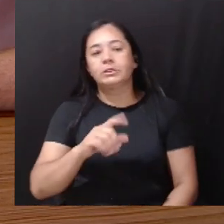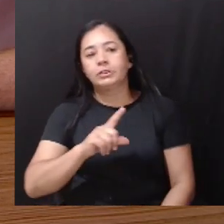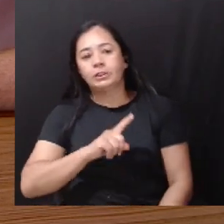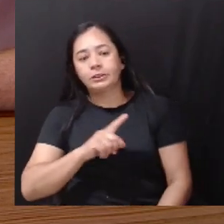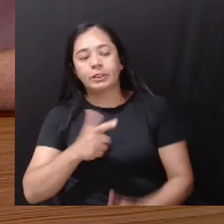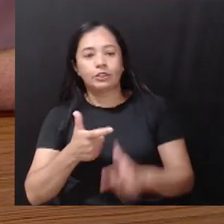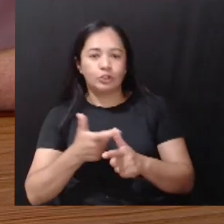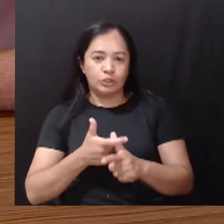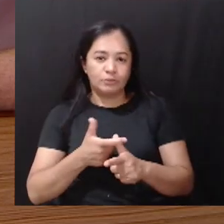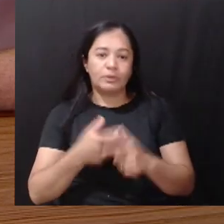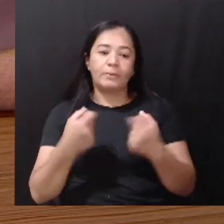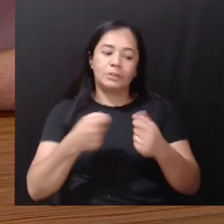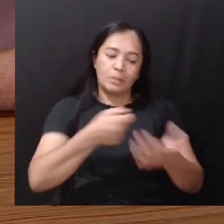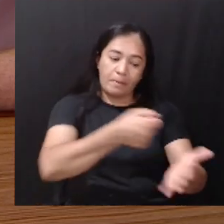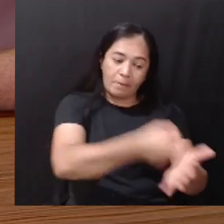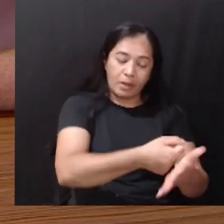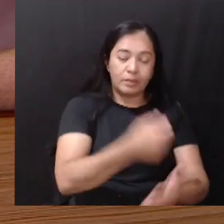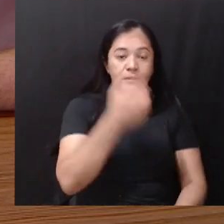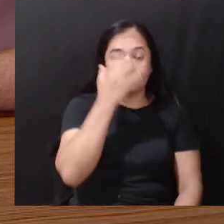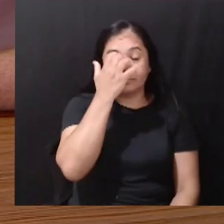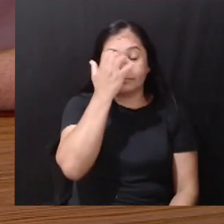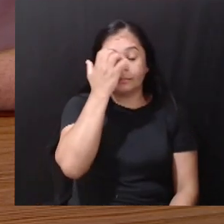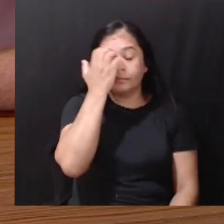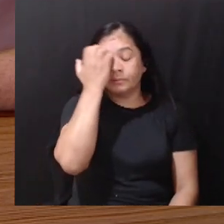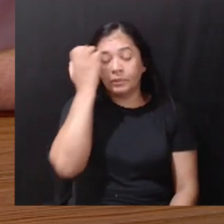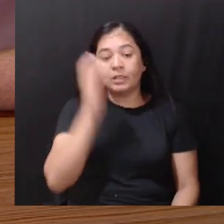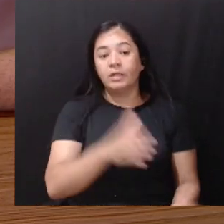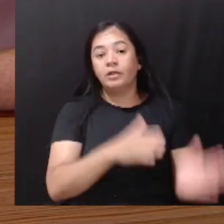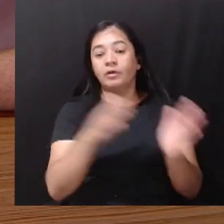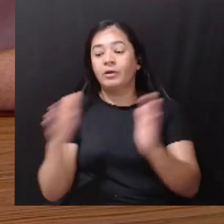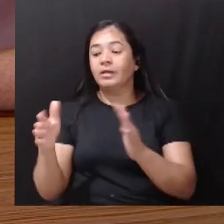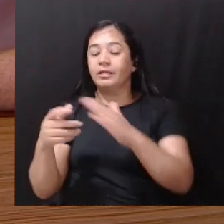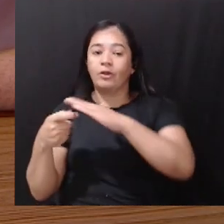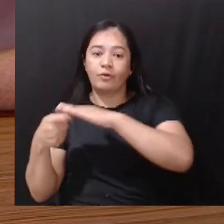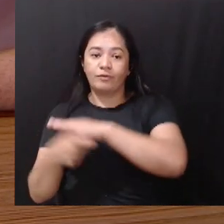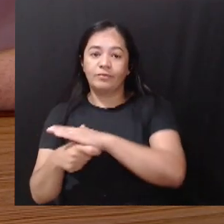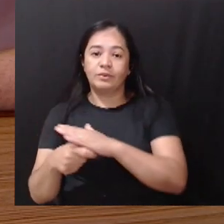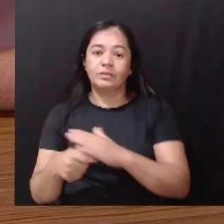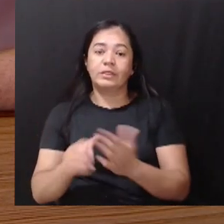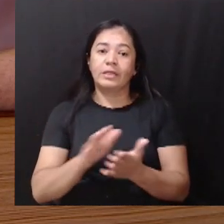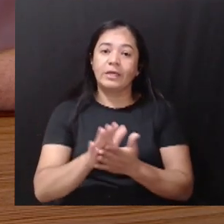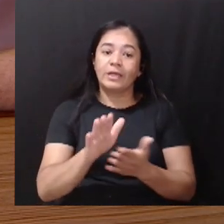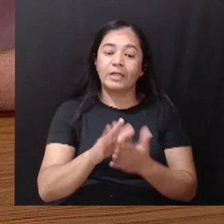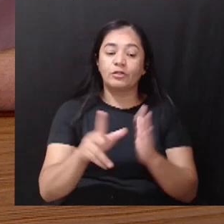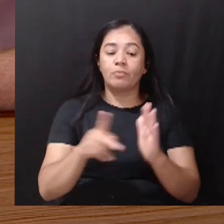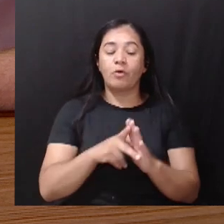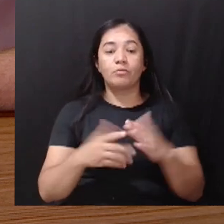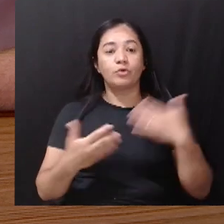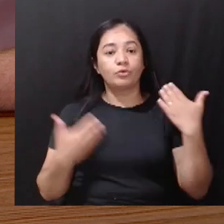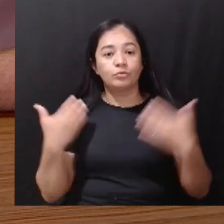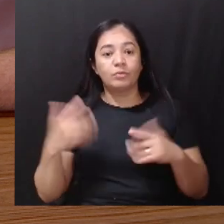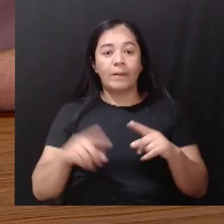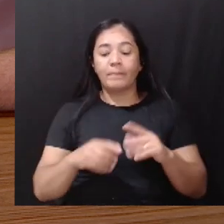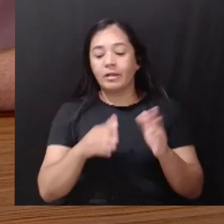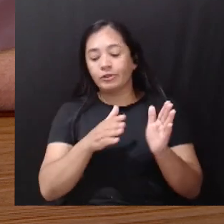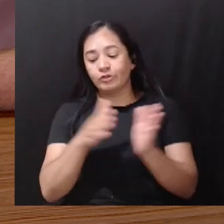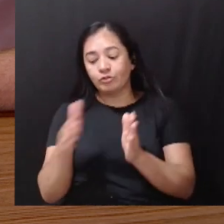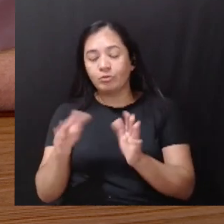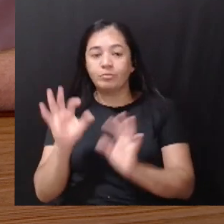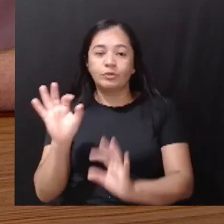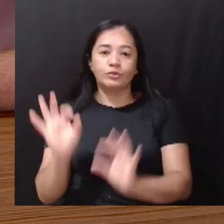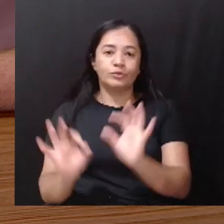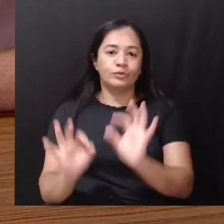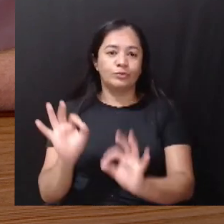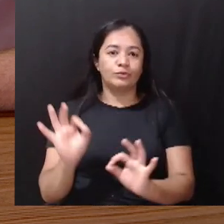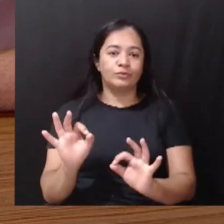essas dívidas, aí eu entro com investimento e gastos com lazer. Mas é o momento ali de se organizar e, como